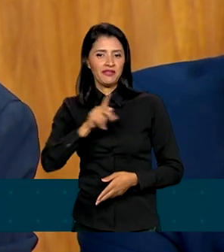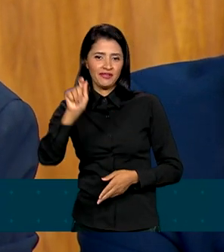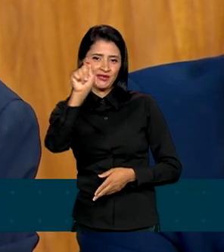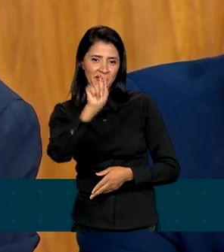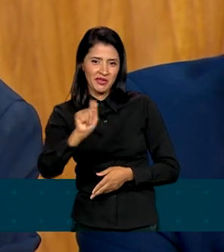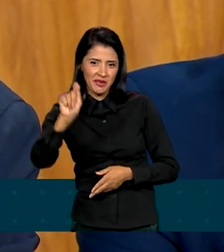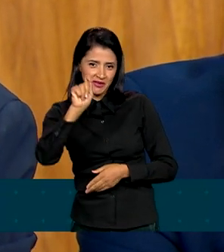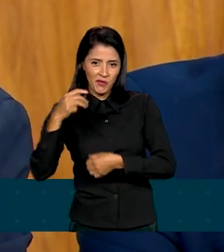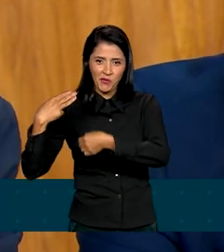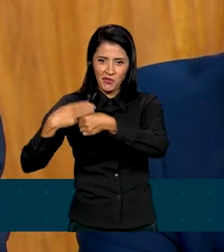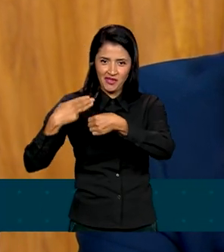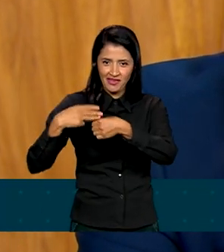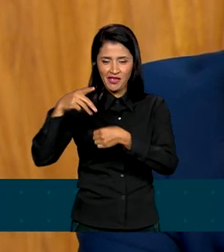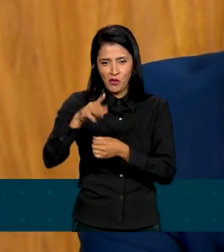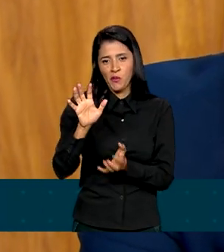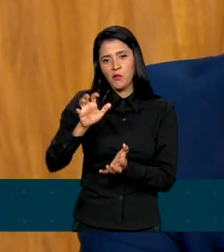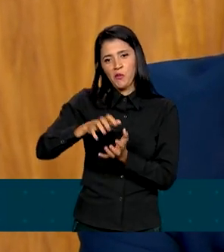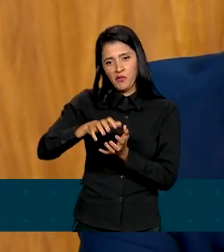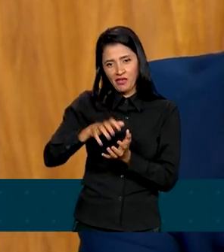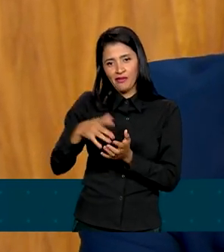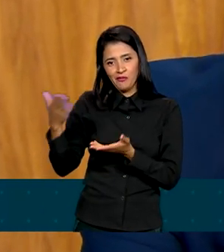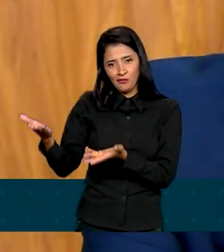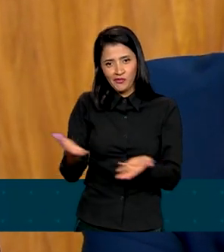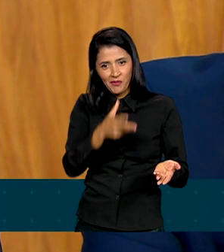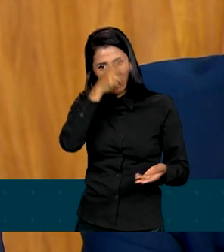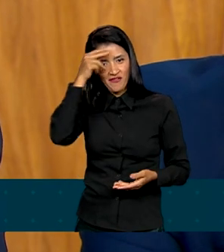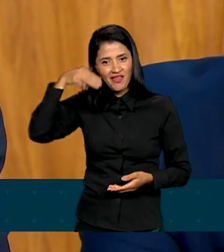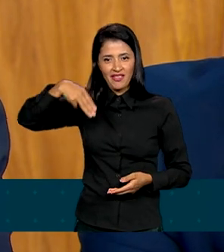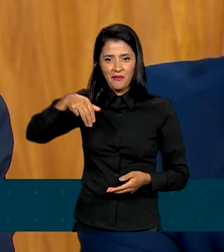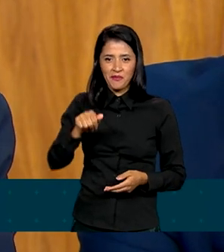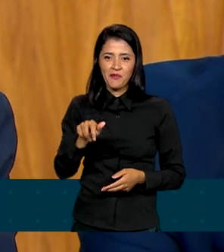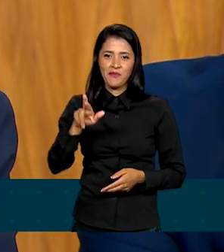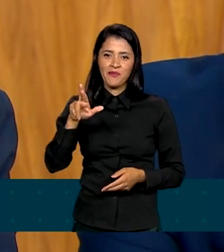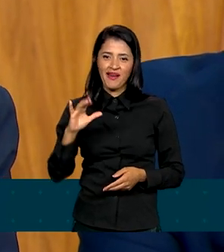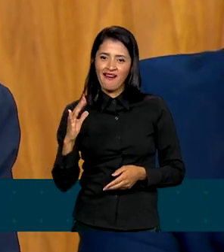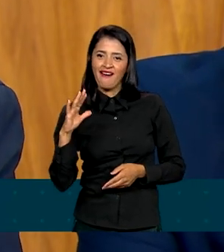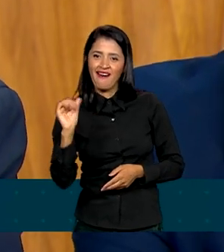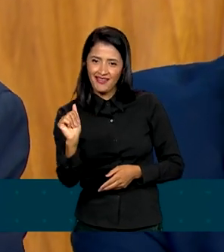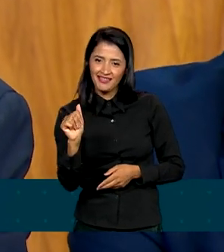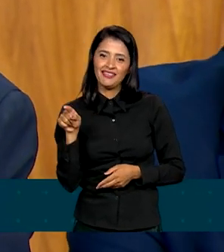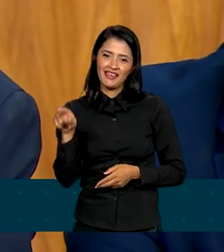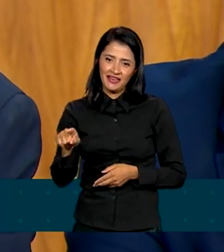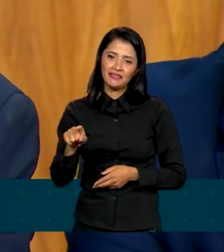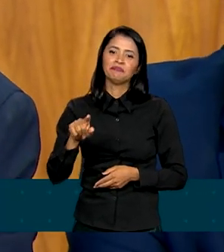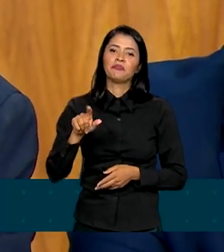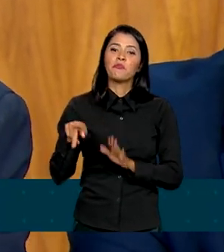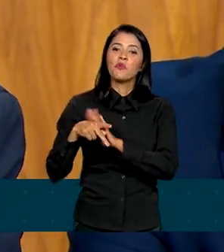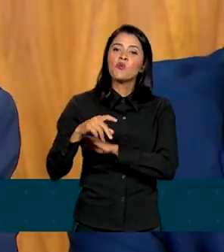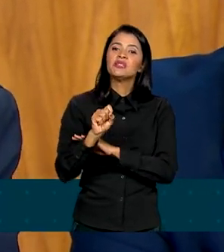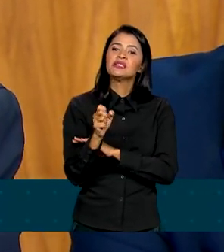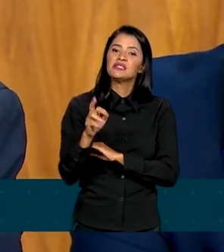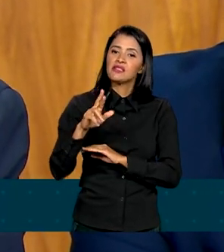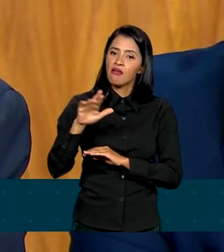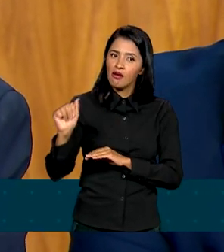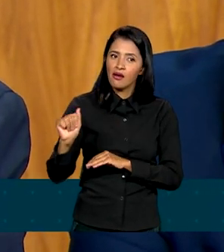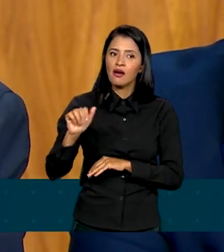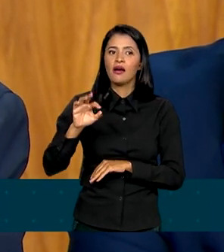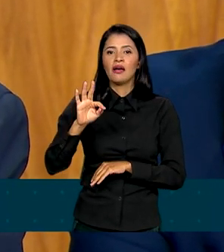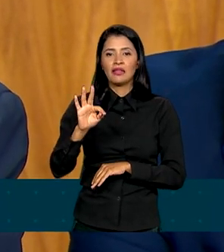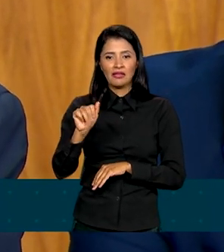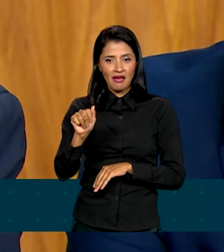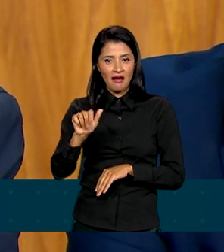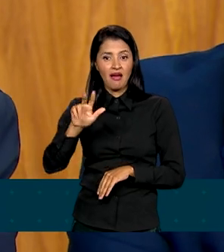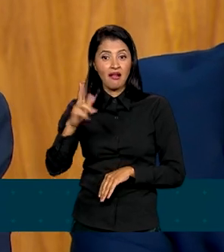Associação dos Municípios de Pernambuco, nossa prefeita Márcia Conrado, de Serra Talhada, o Estado que nos deu essa